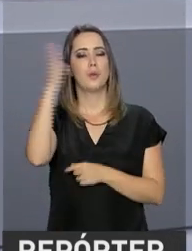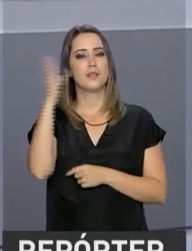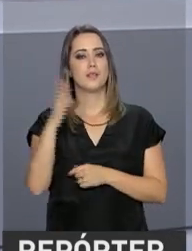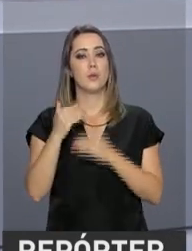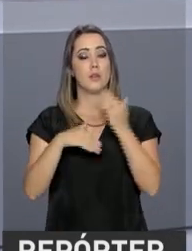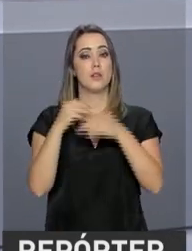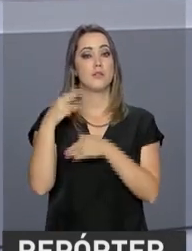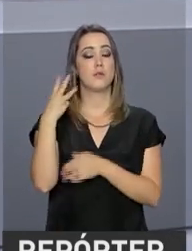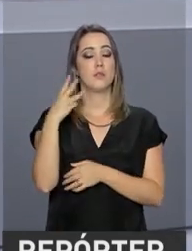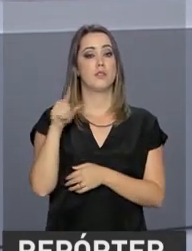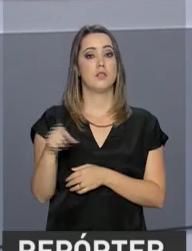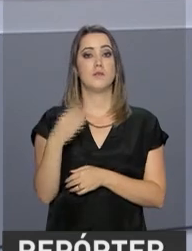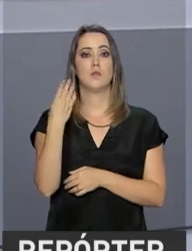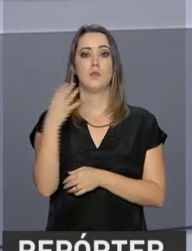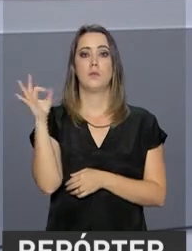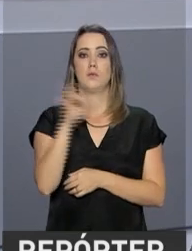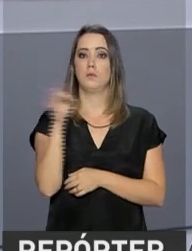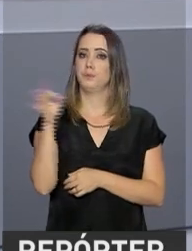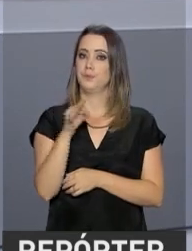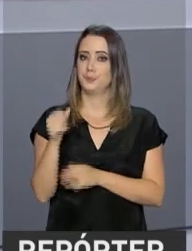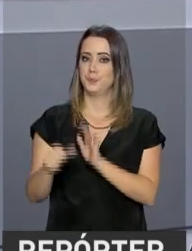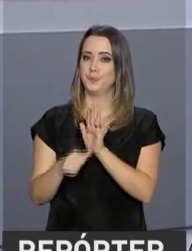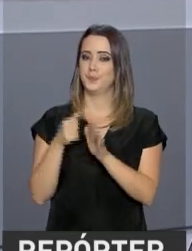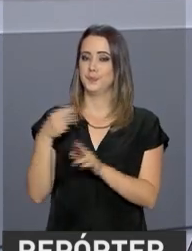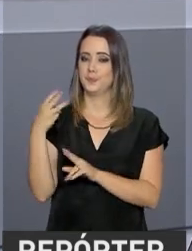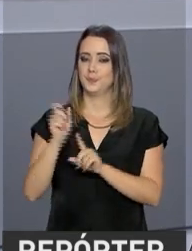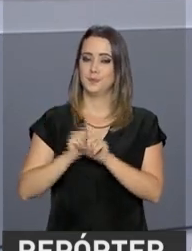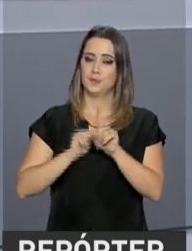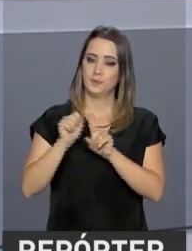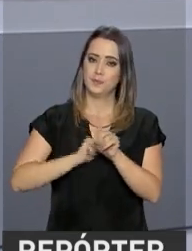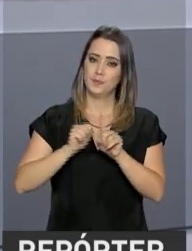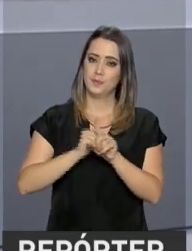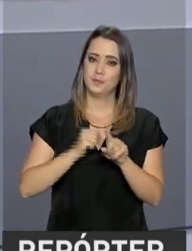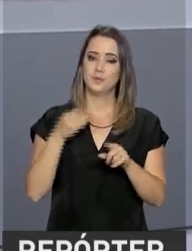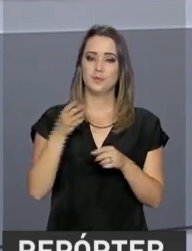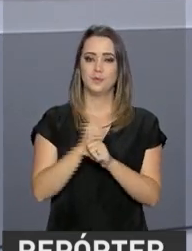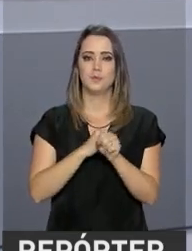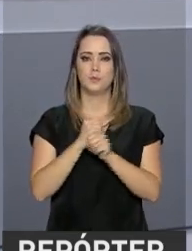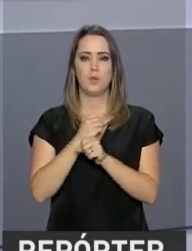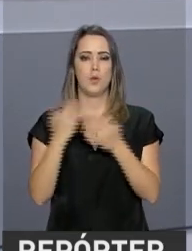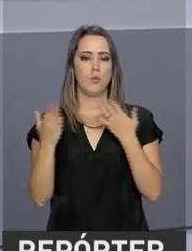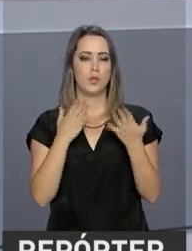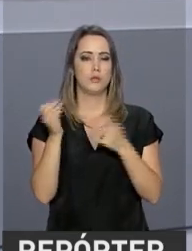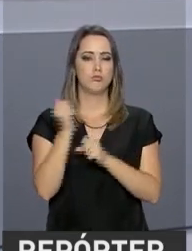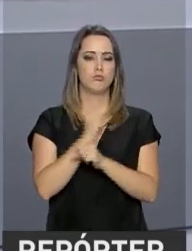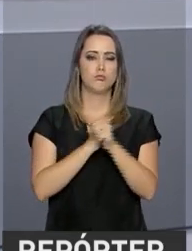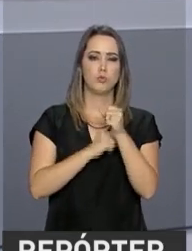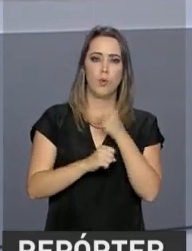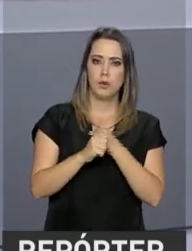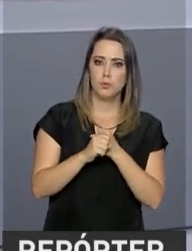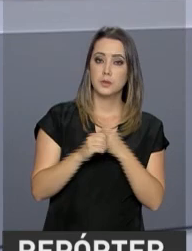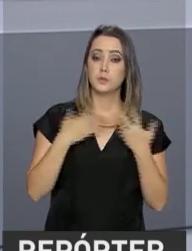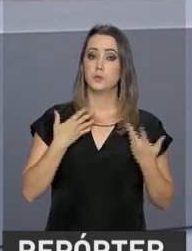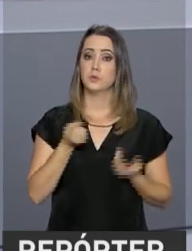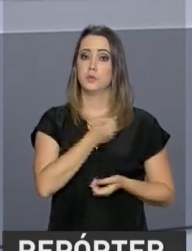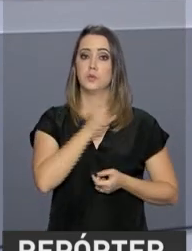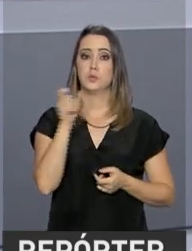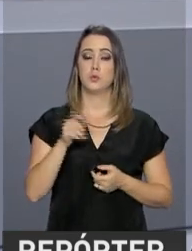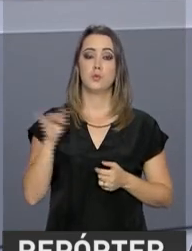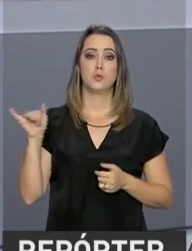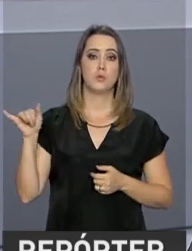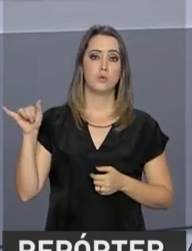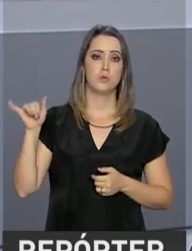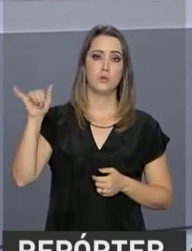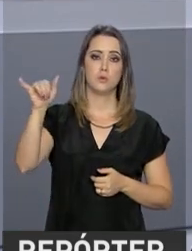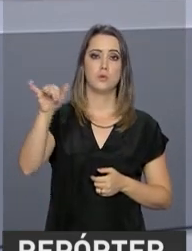3,4 por cento no primeiro trimestre de 2008 comparada com o mesmo período do ano anterior o número de passageiros